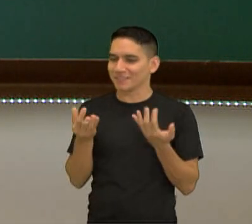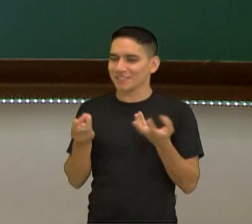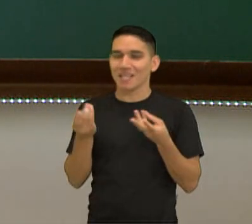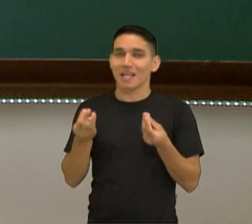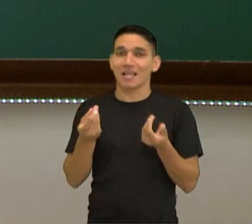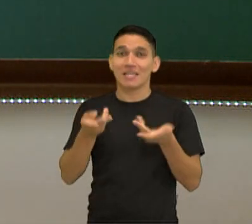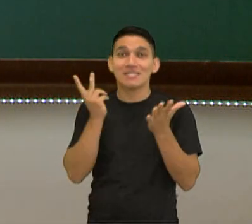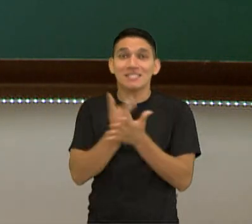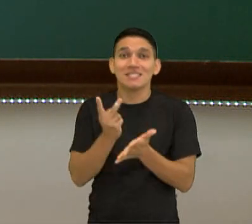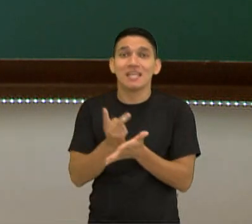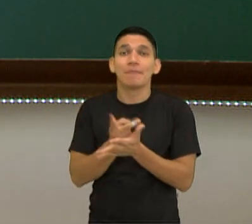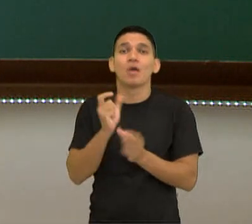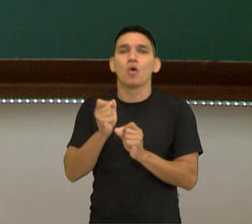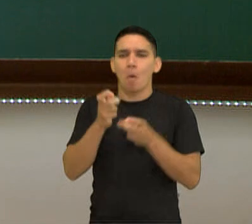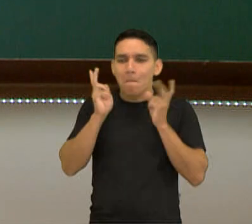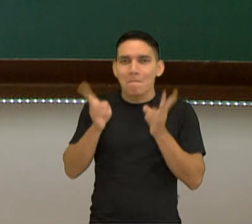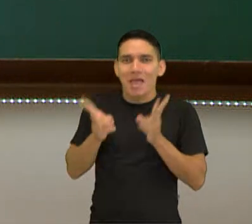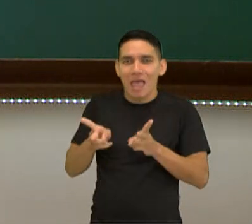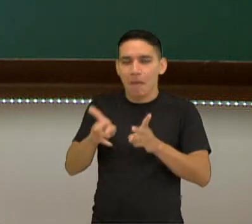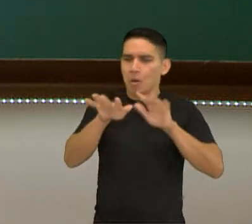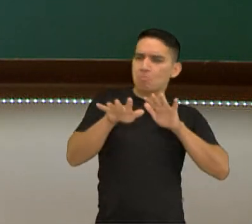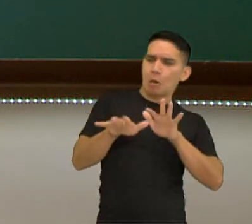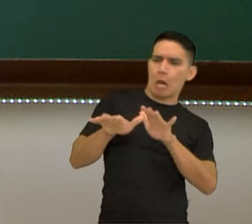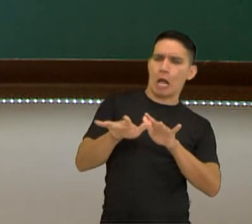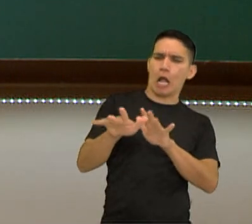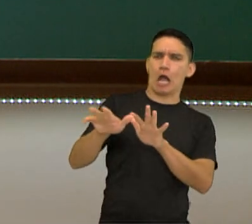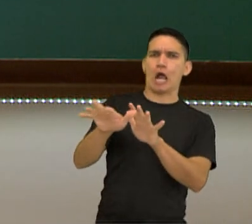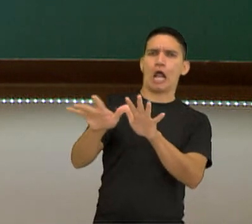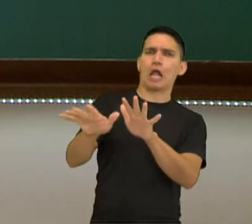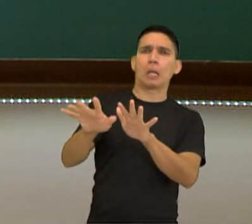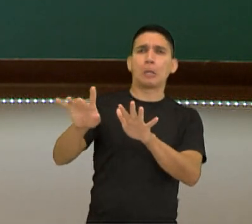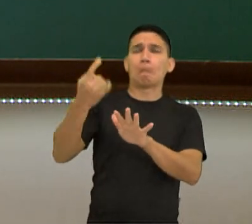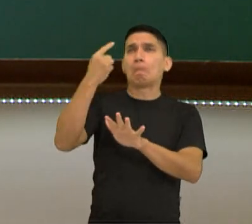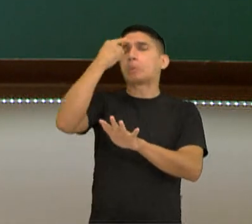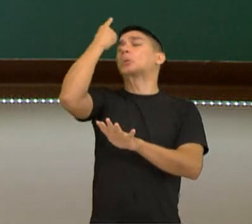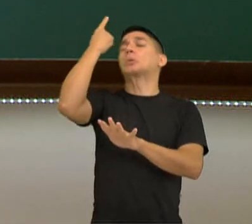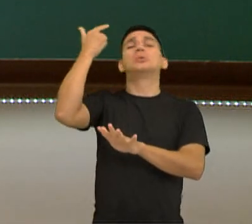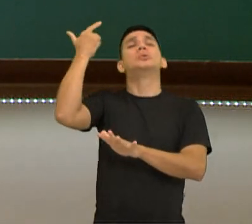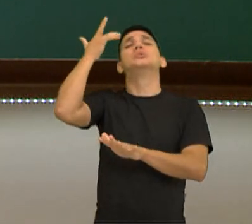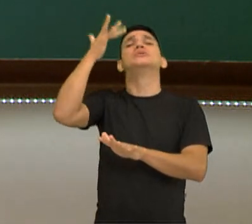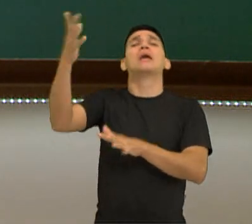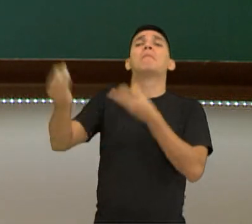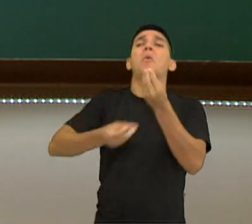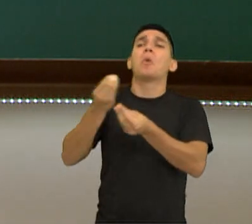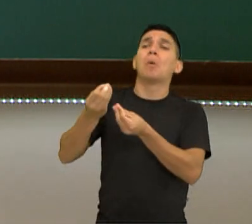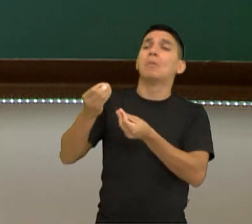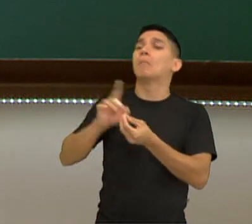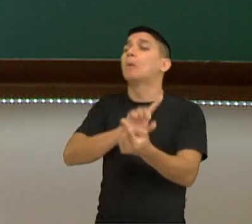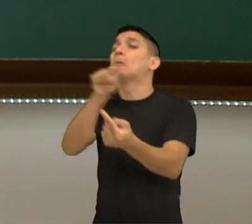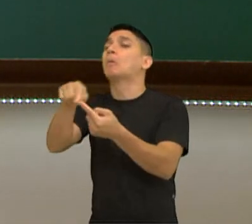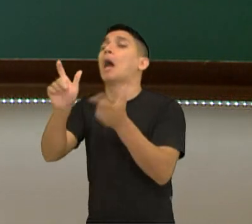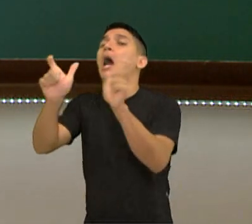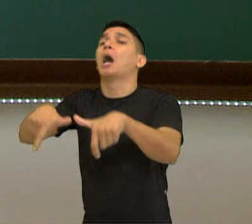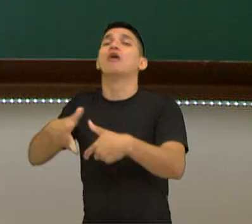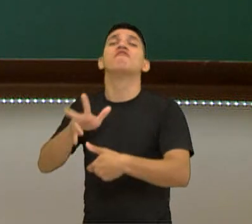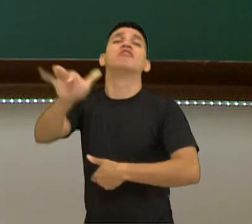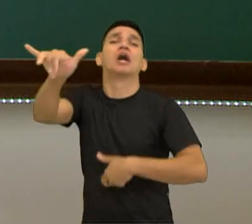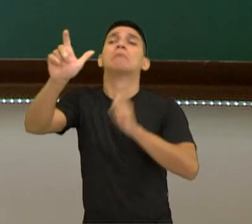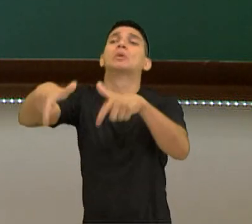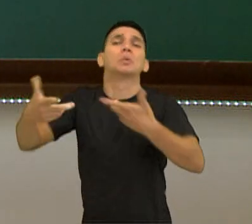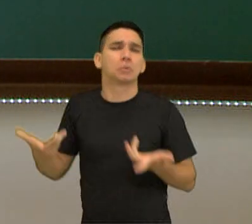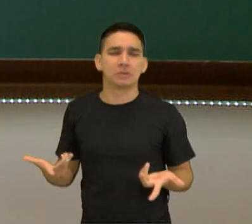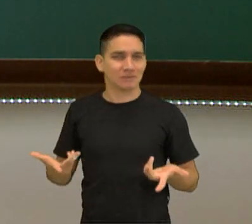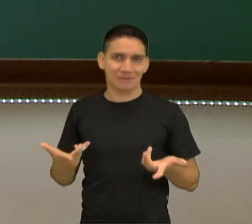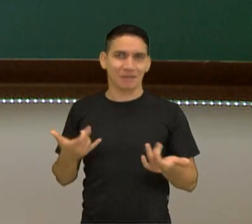seguindo sempre uma direção, né? Parece que sem ter ideia para onde está indo, vivendo no condicionado